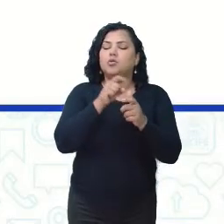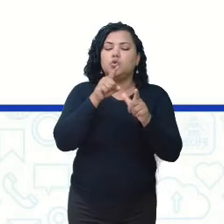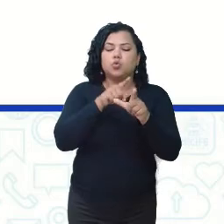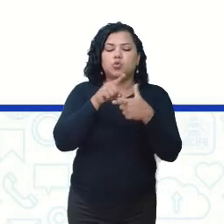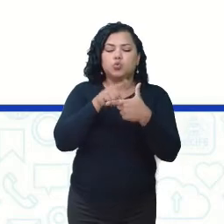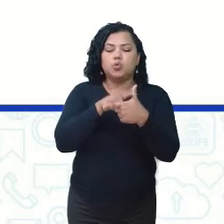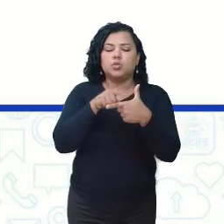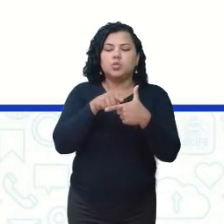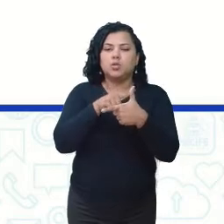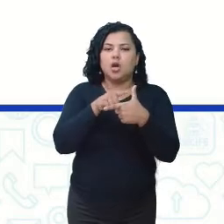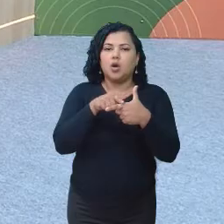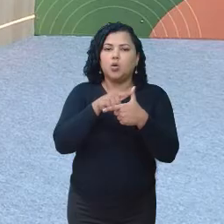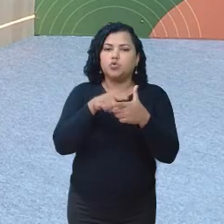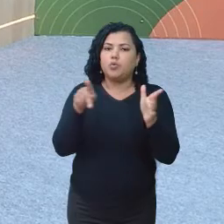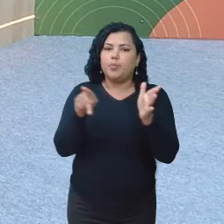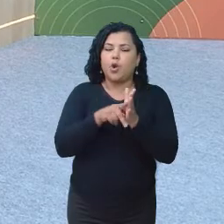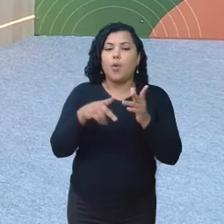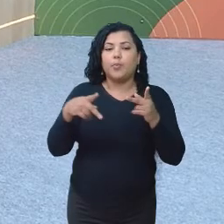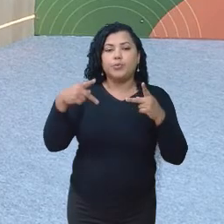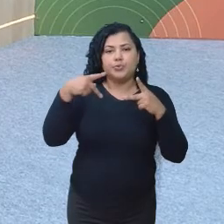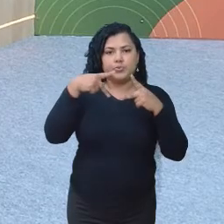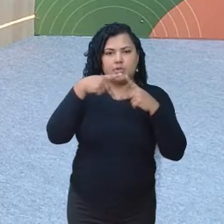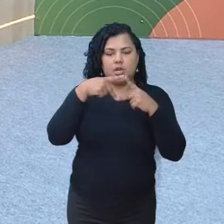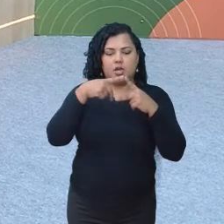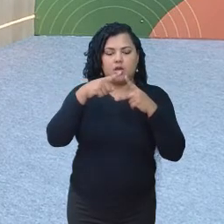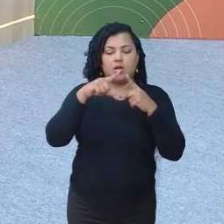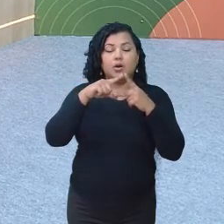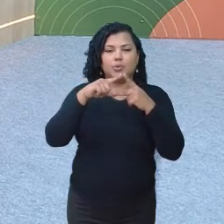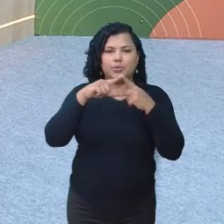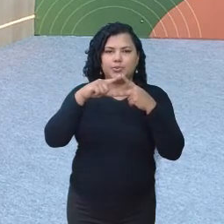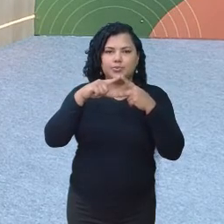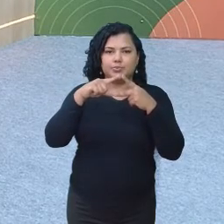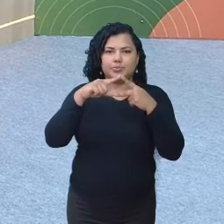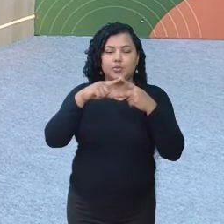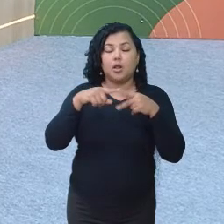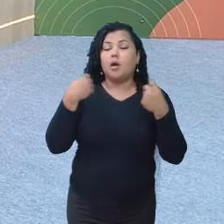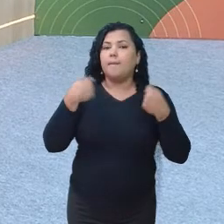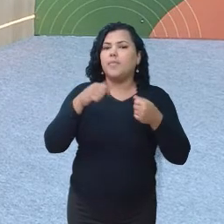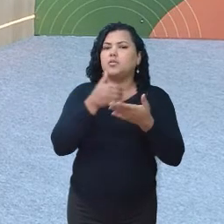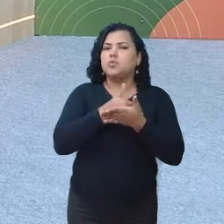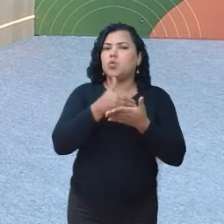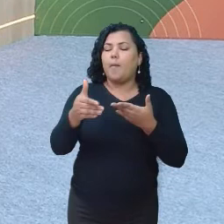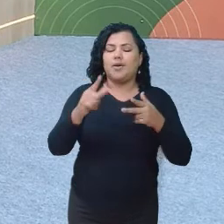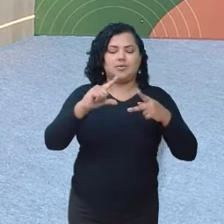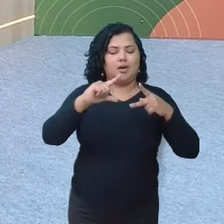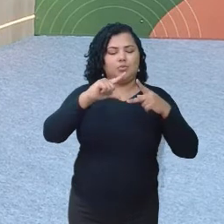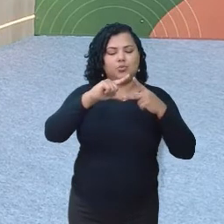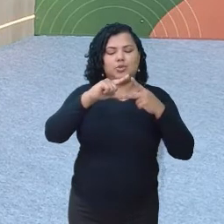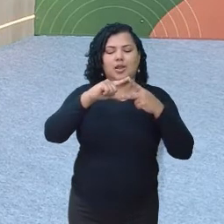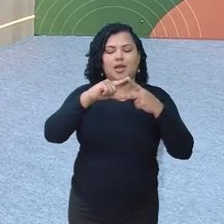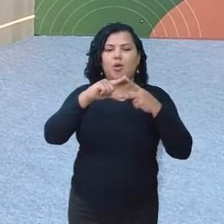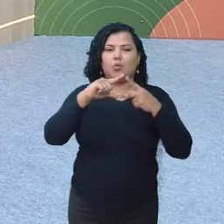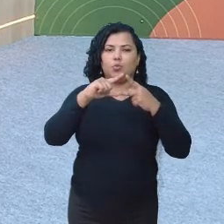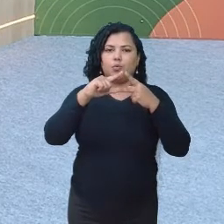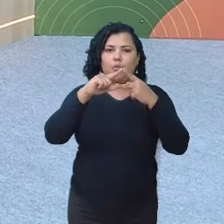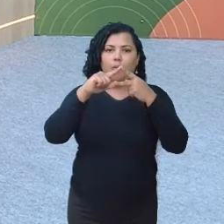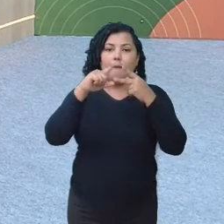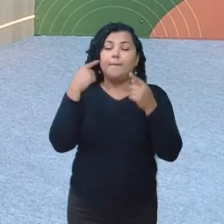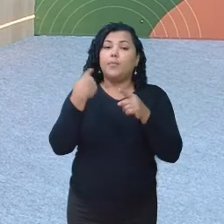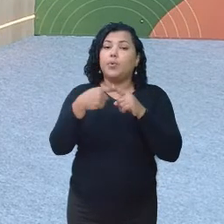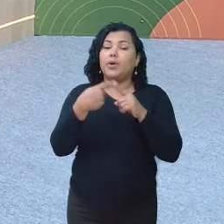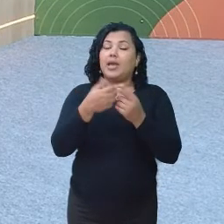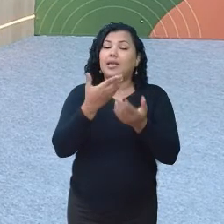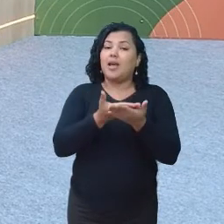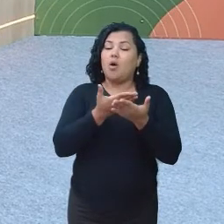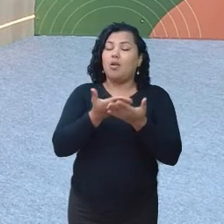Então percebeu que para estudar as outras figuras geométricas, eu preciso começar pelo triângulo. O que eu falei na aula anterior é que